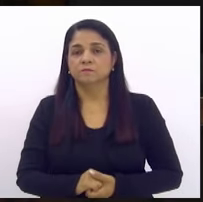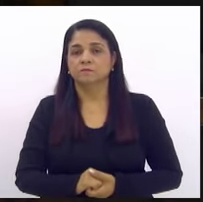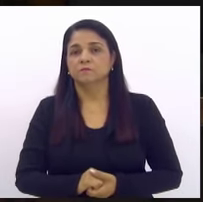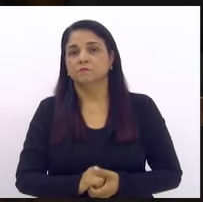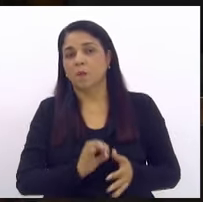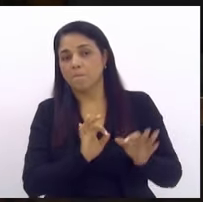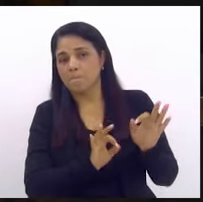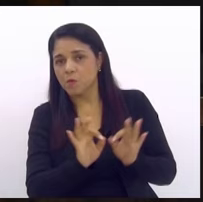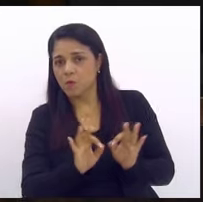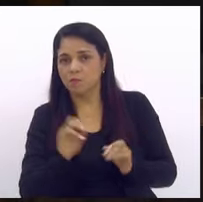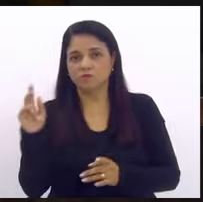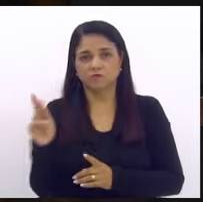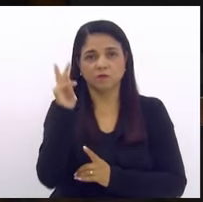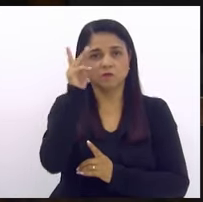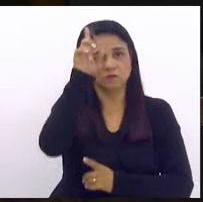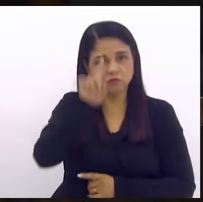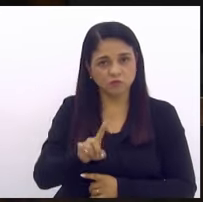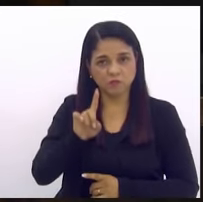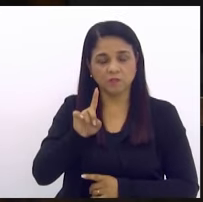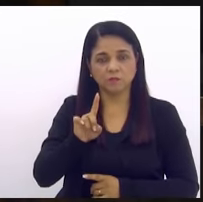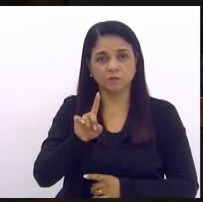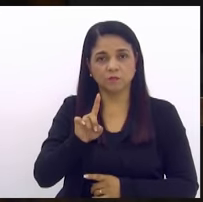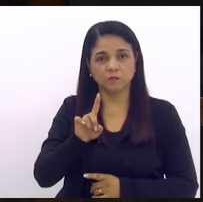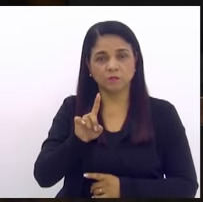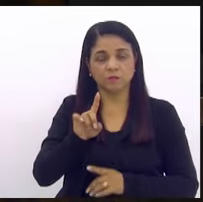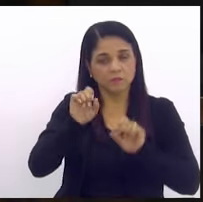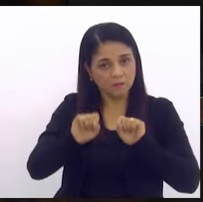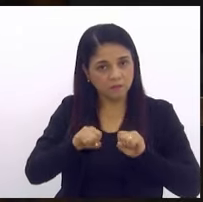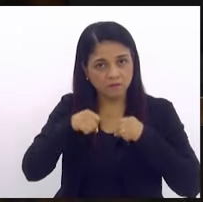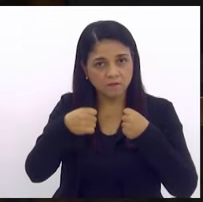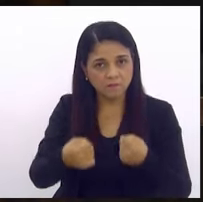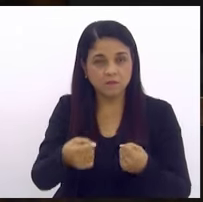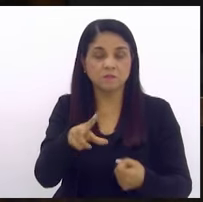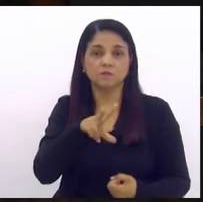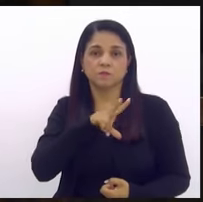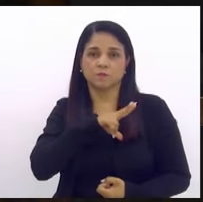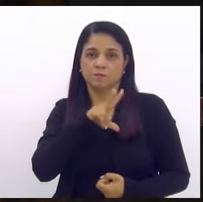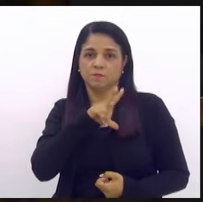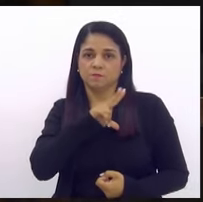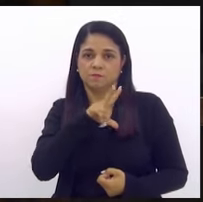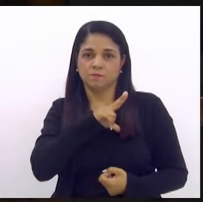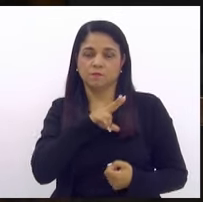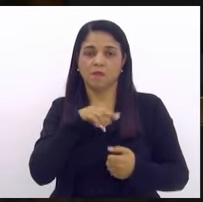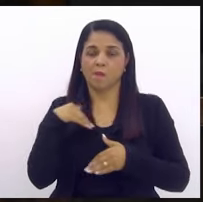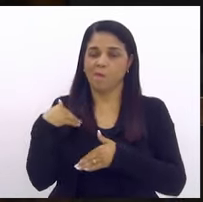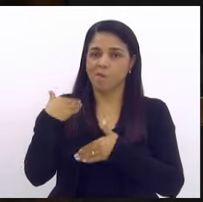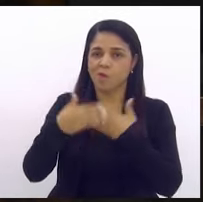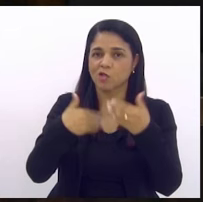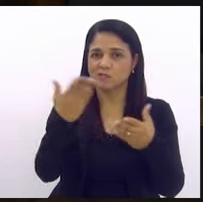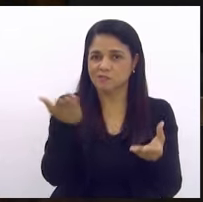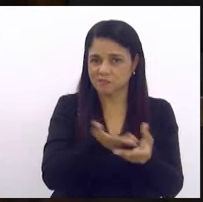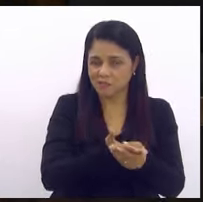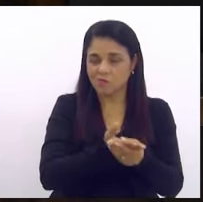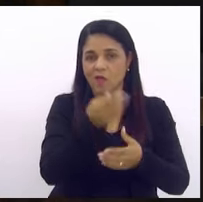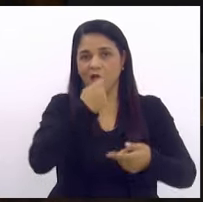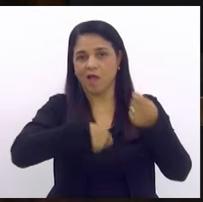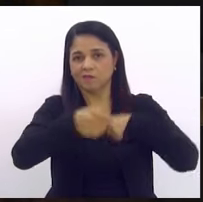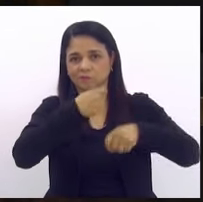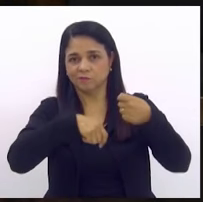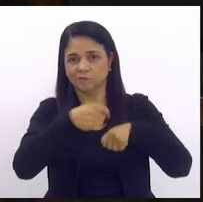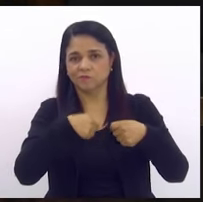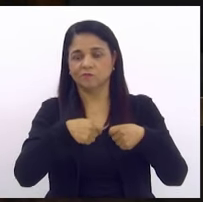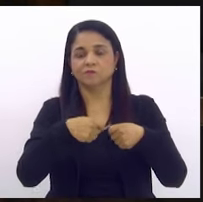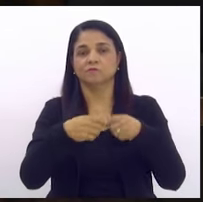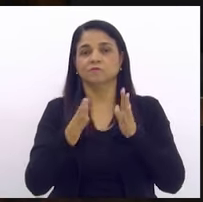de valorização do direito da pessoa, da defesa do particular em processo administrativo perante a